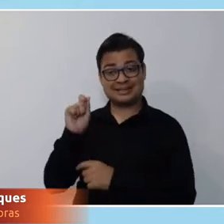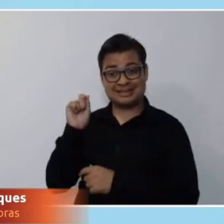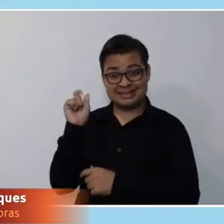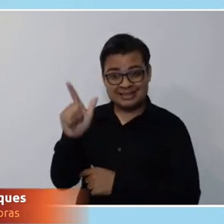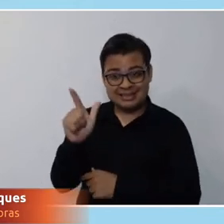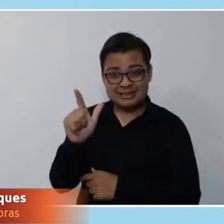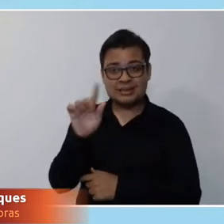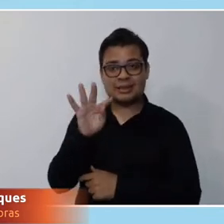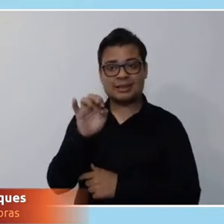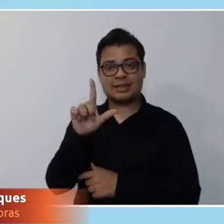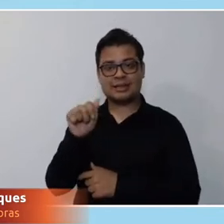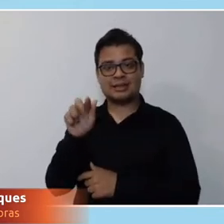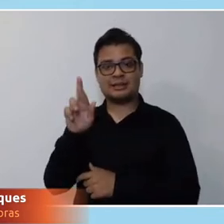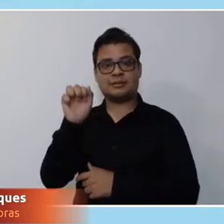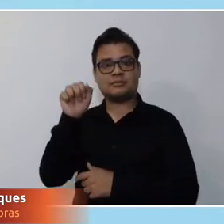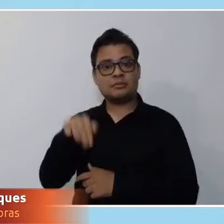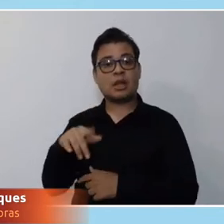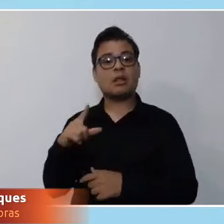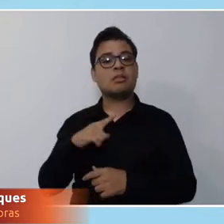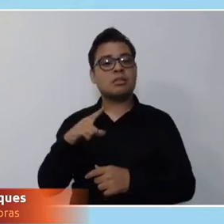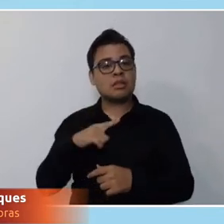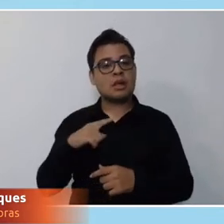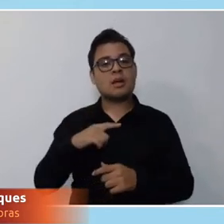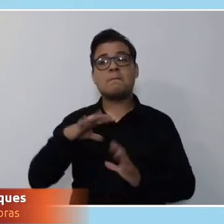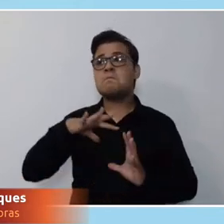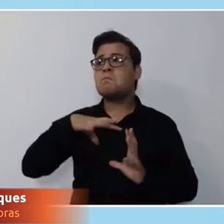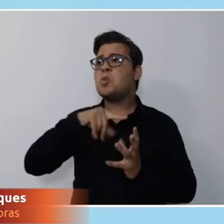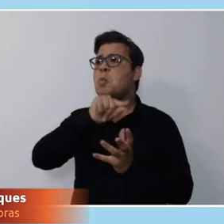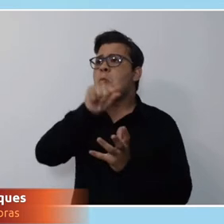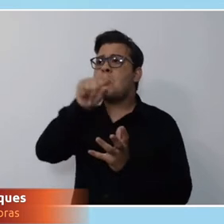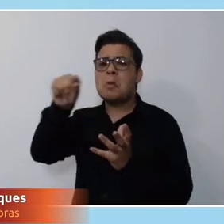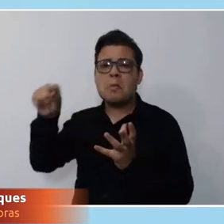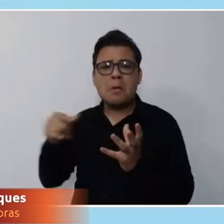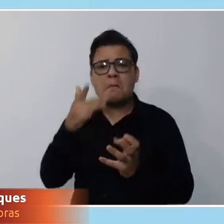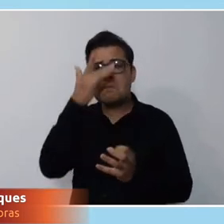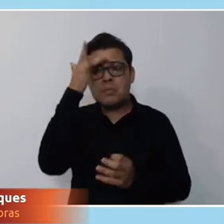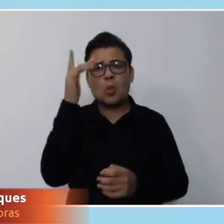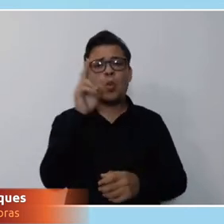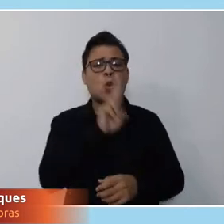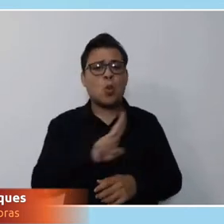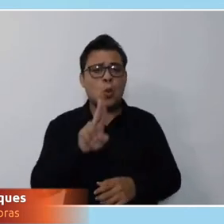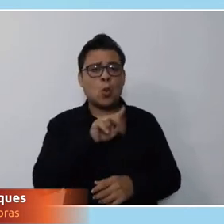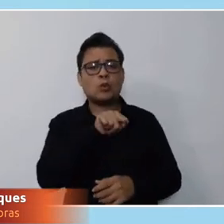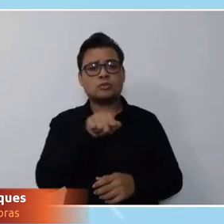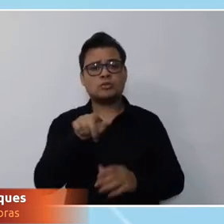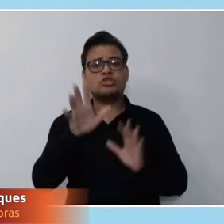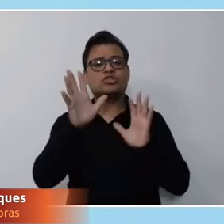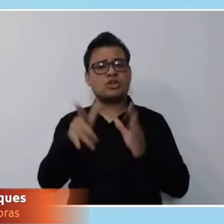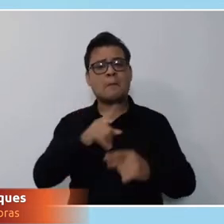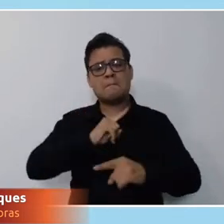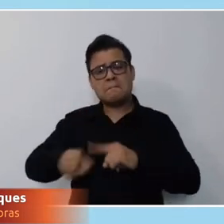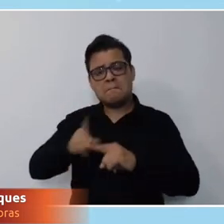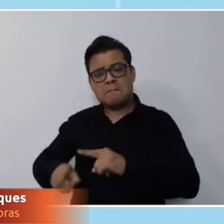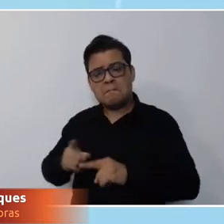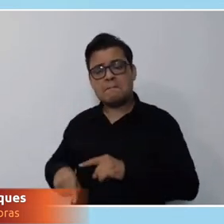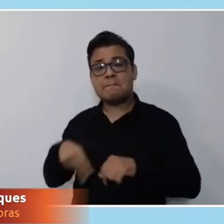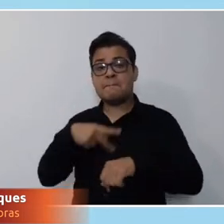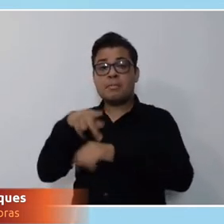que mais ganhou usuários ao redor do mundo. E ele já foi proibido em pelo menos 12